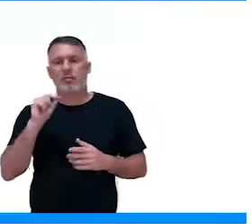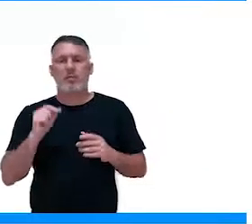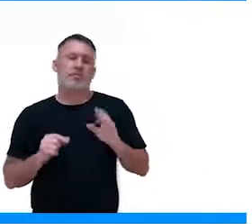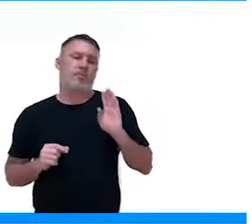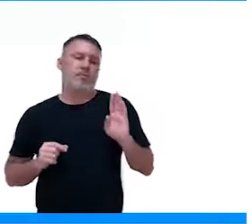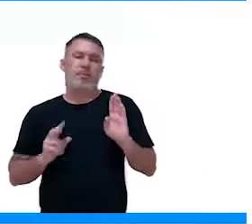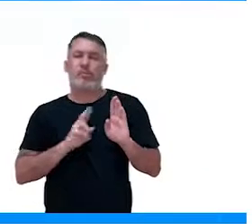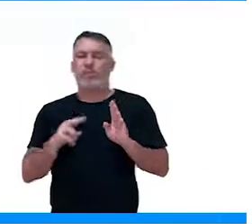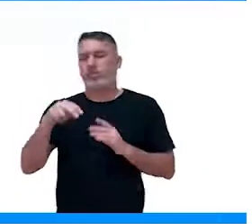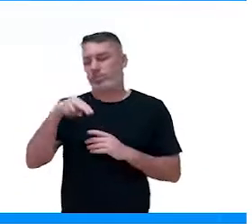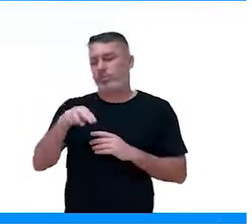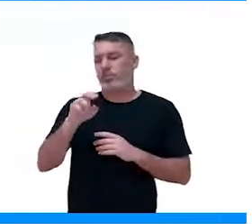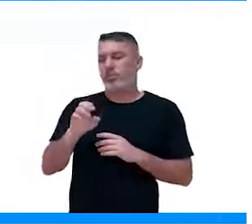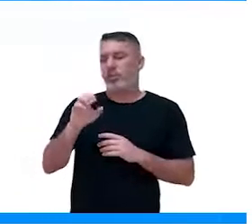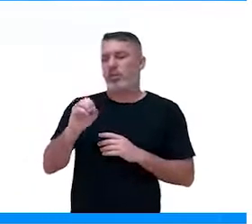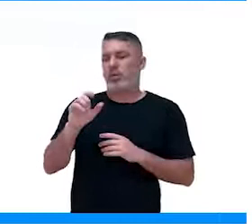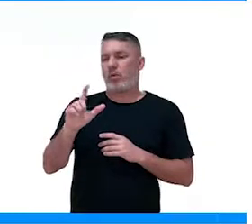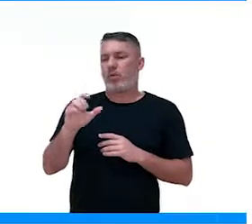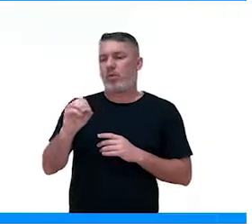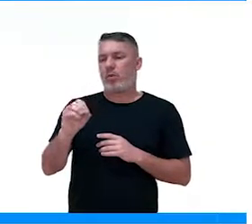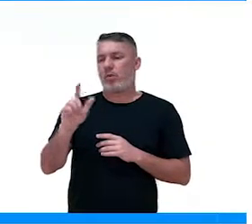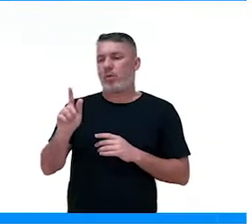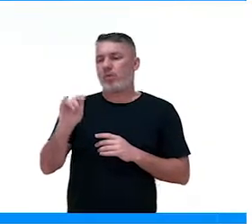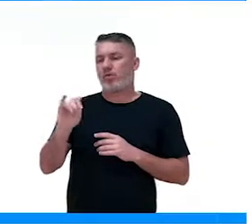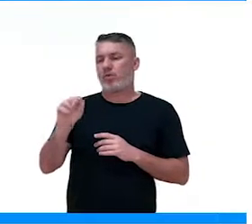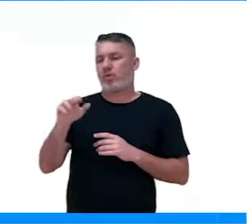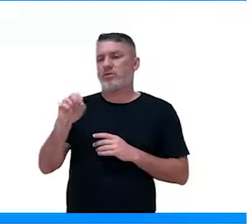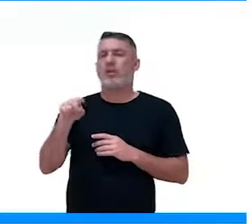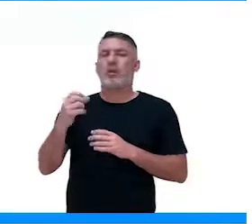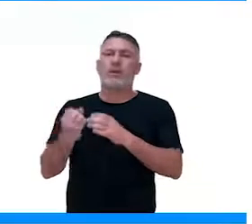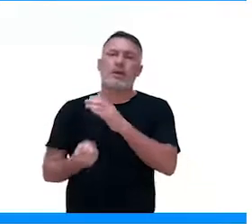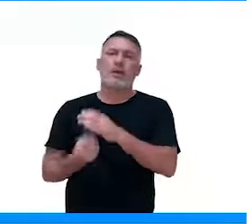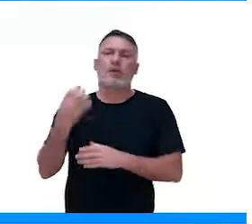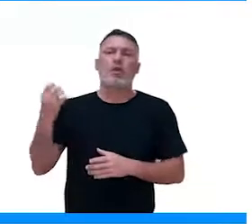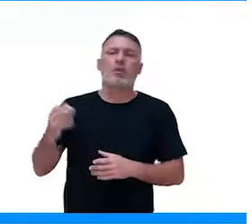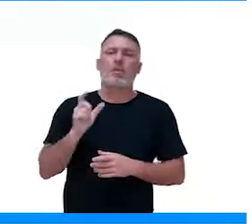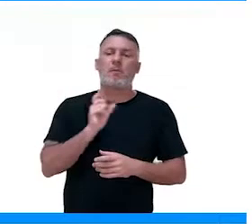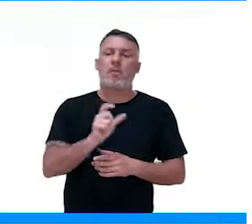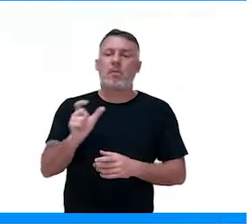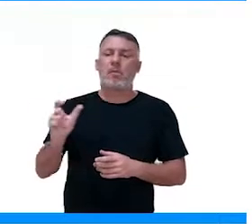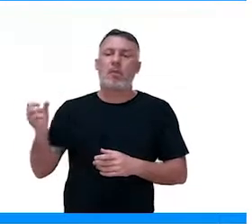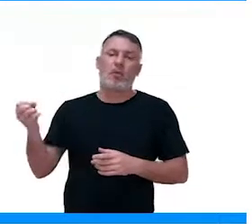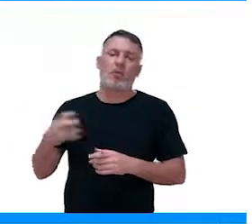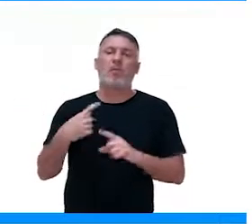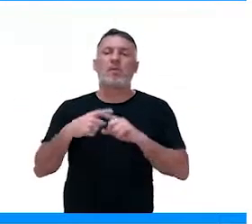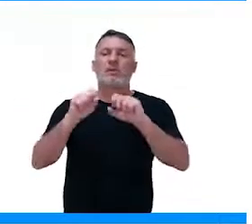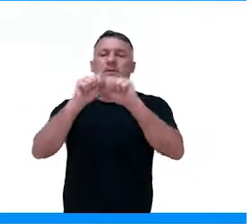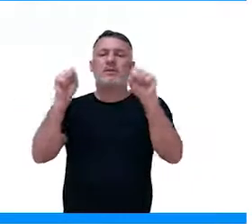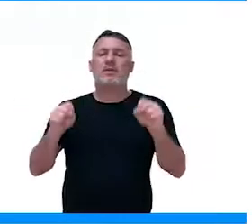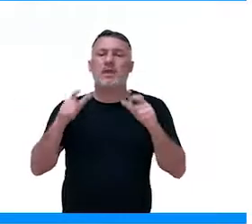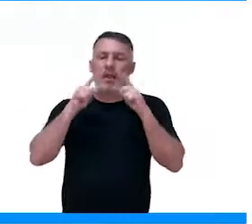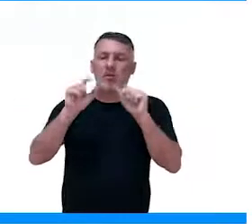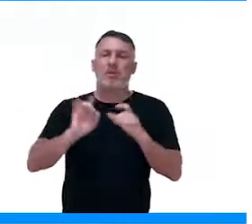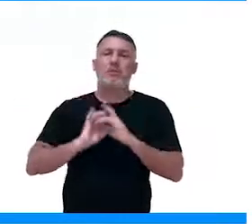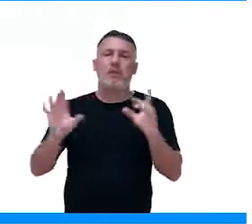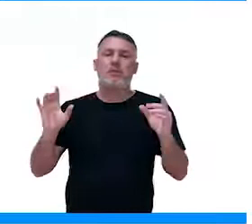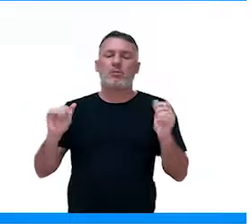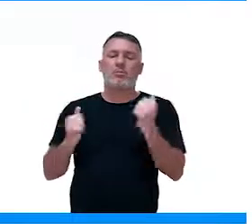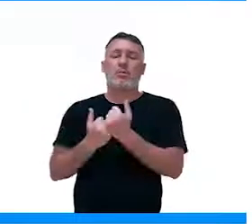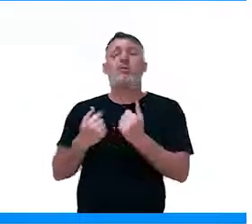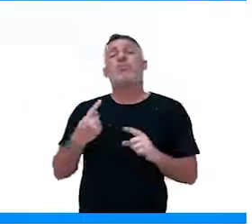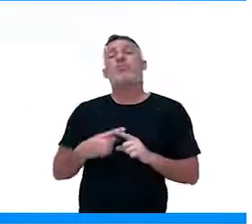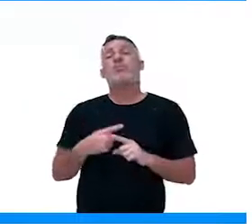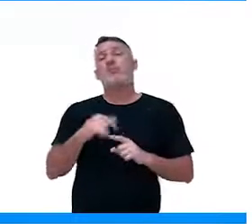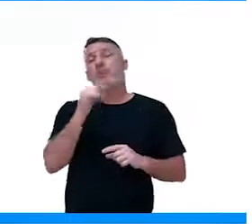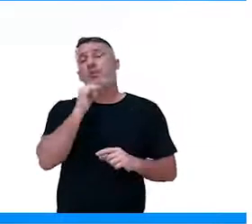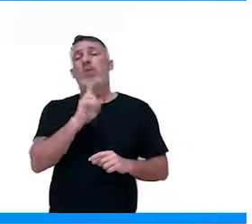a B. É um neologismo, criação de novos itens linguísticos pelos mecanismos que o sistema da língua disponibiliza. Quem